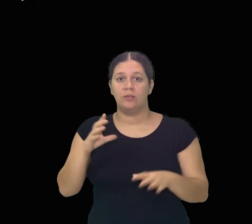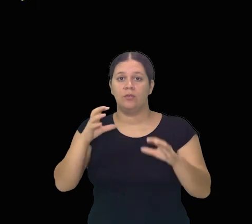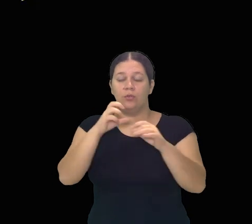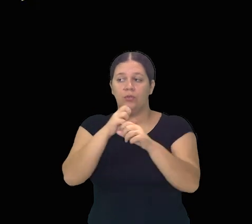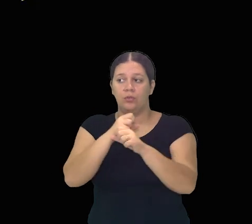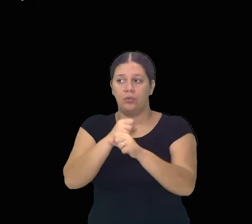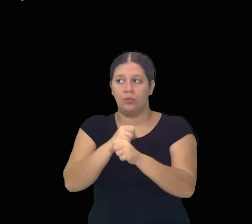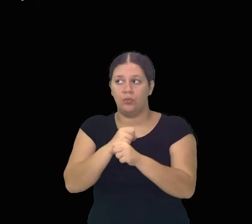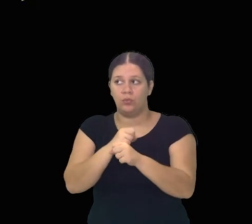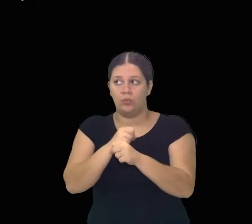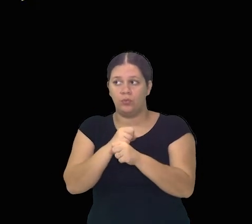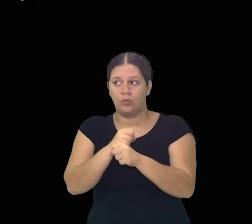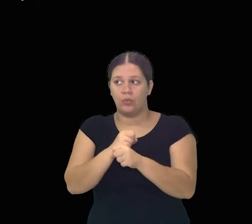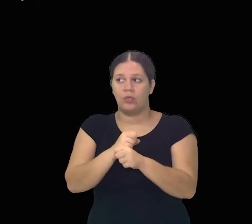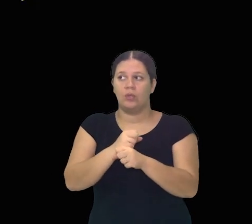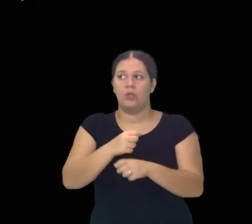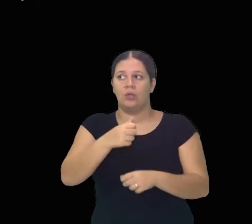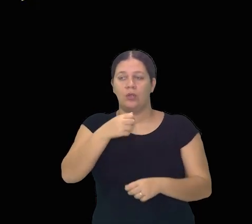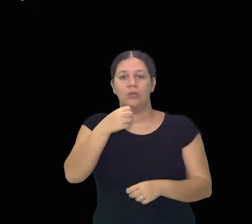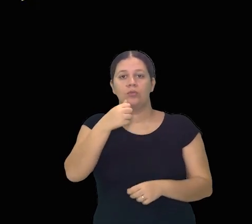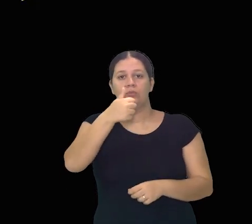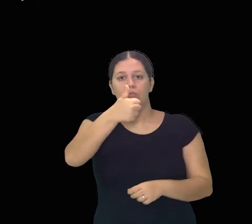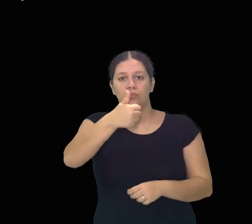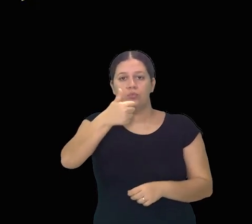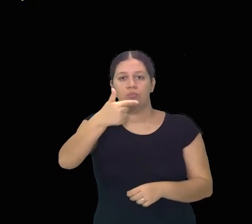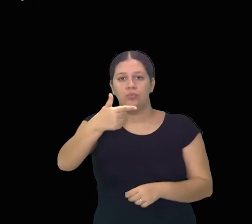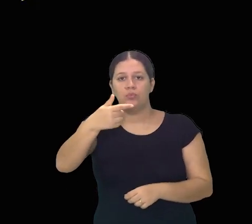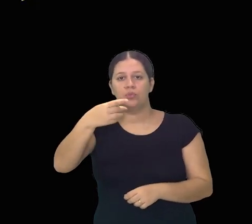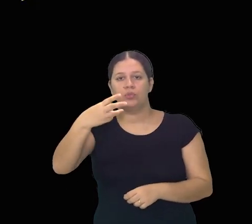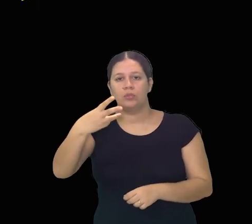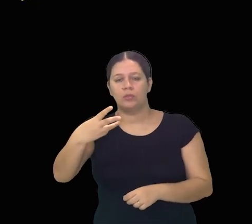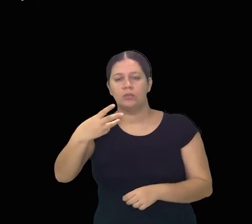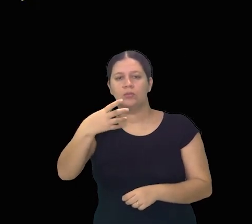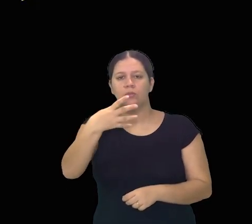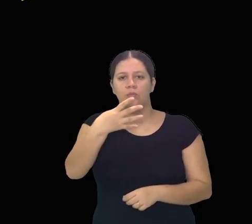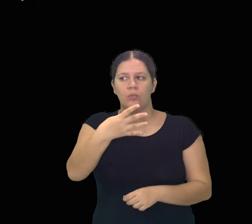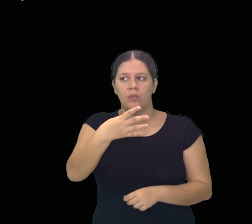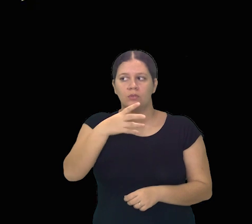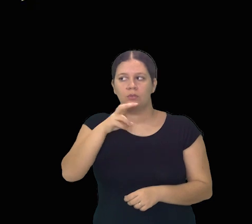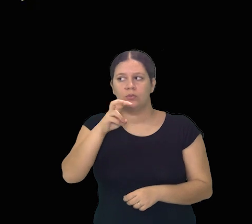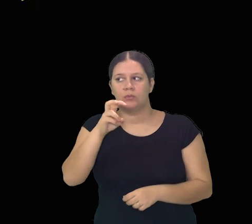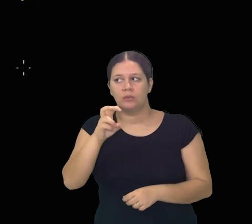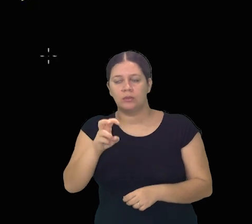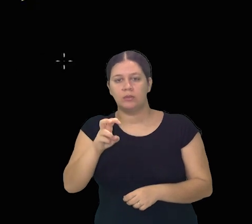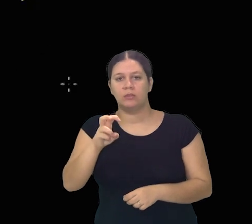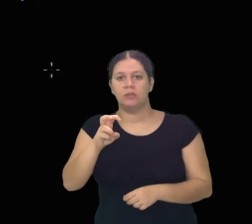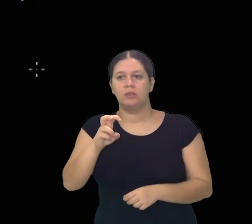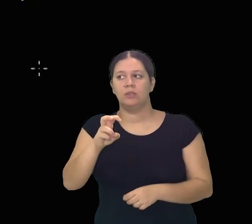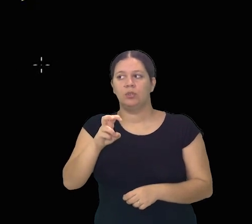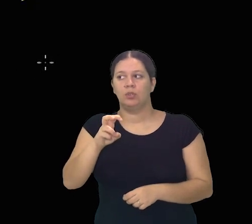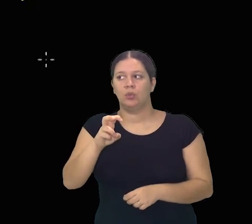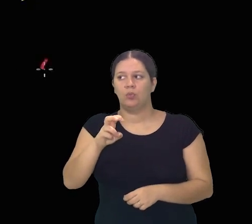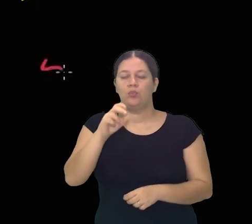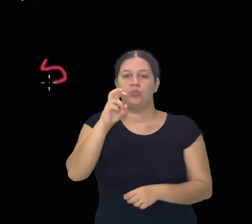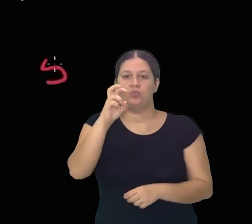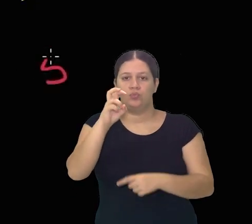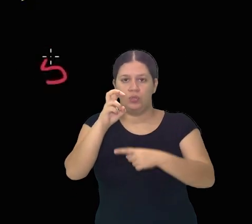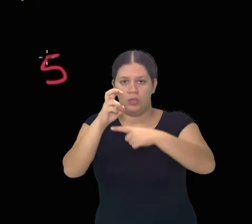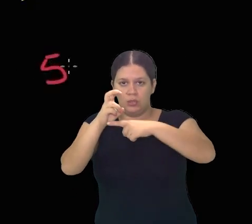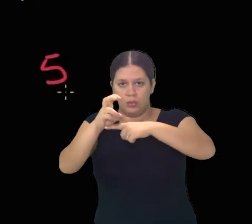temos no total 1, 2, 3, 4, 5.